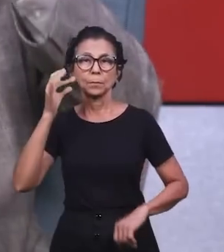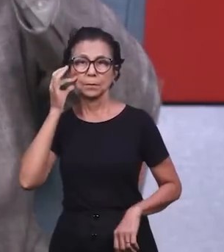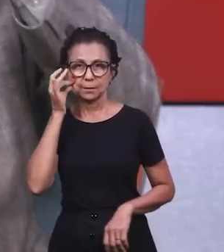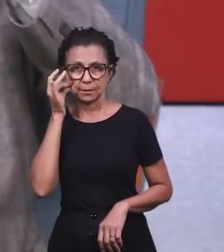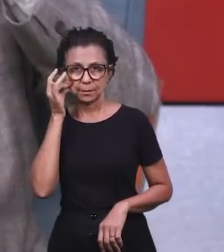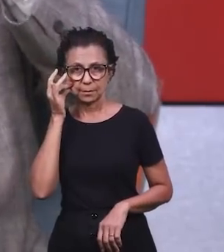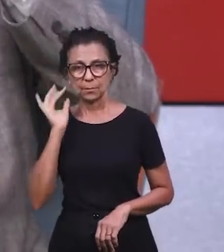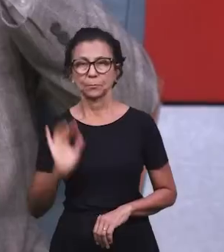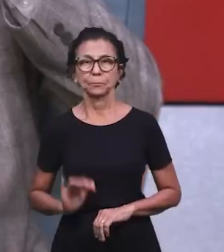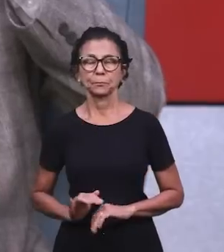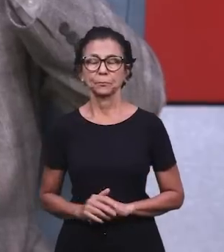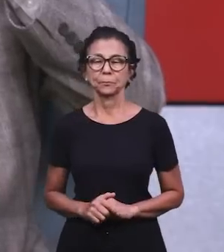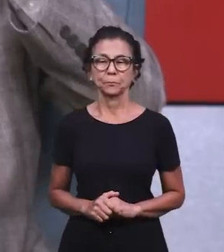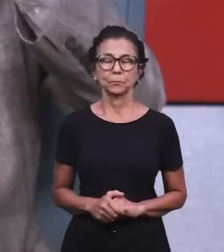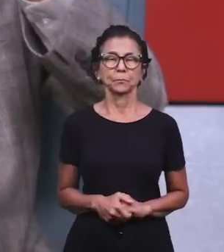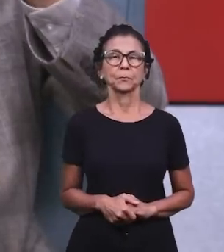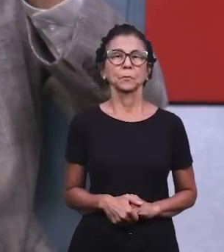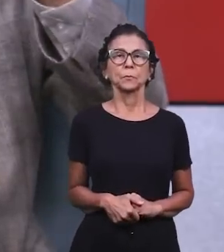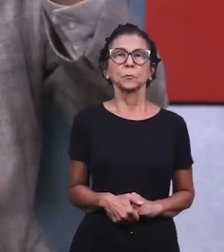Primeiramente,